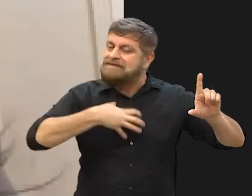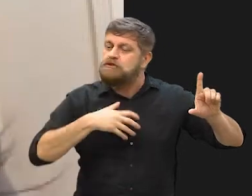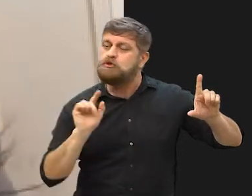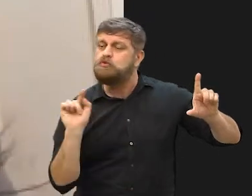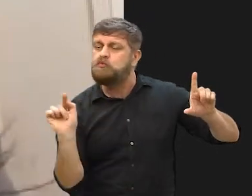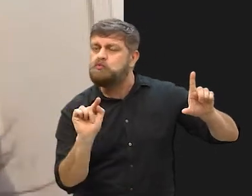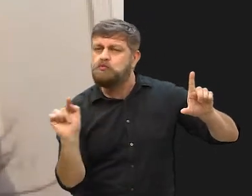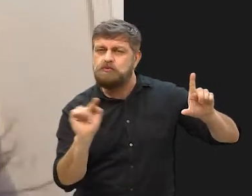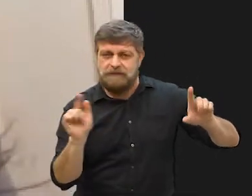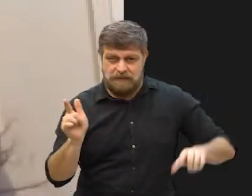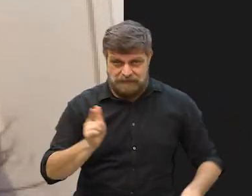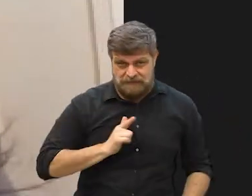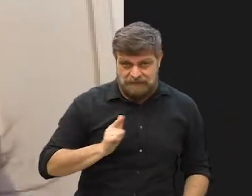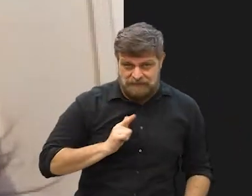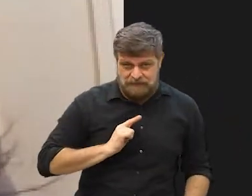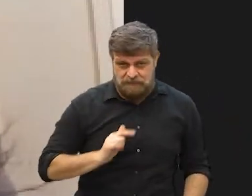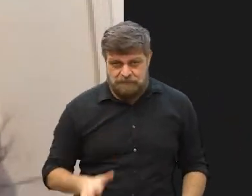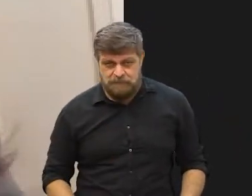sentiu nessa